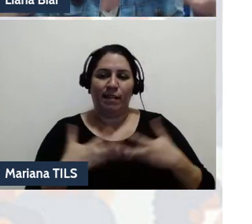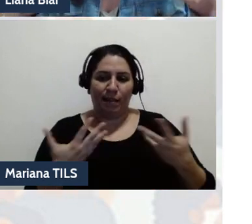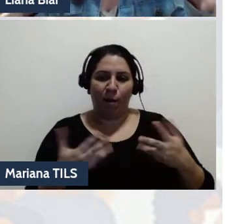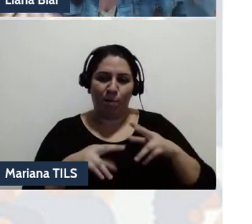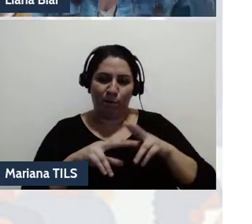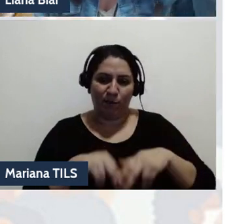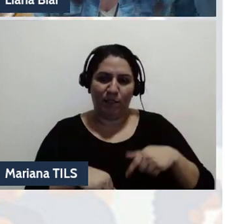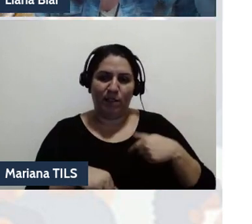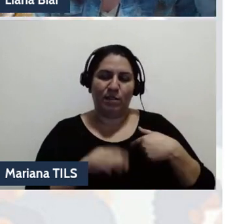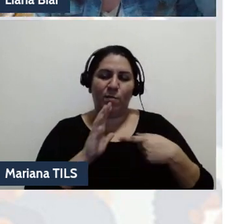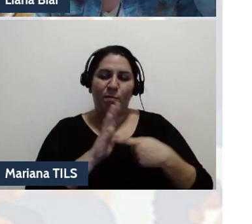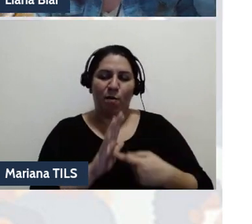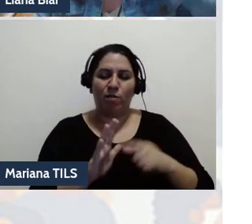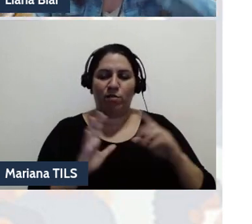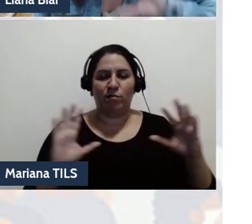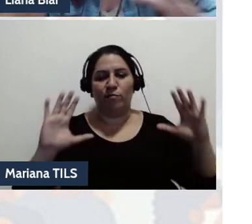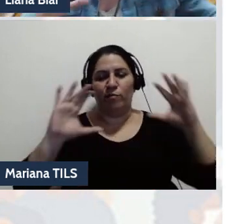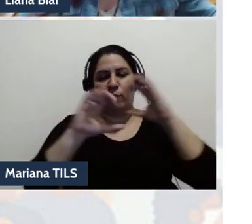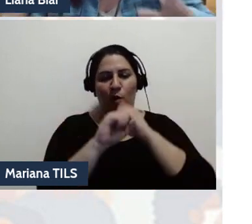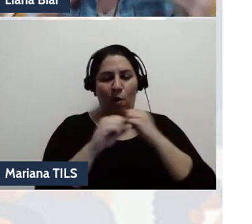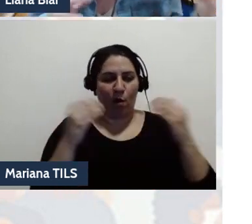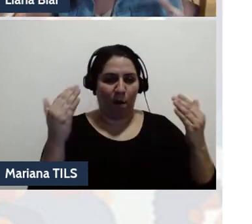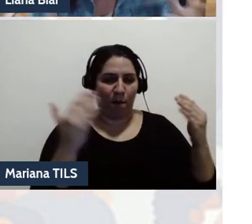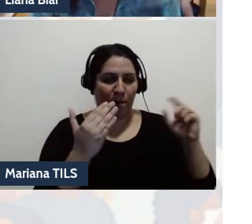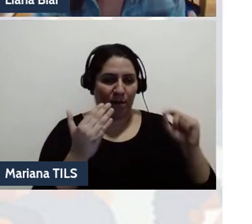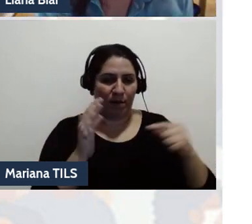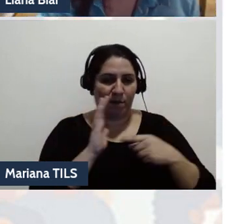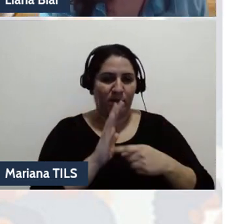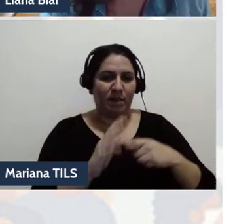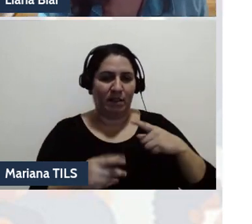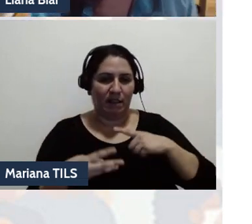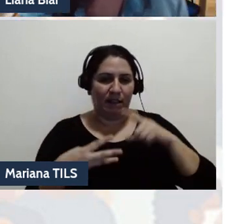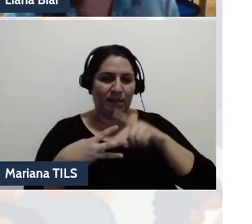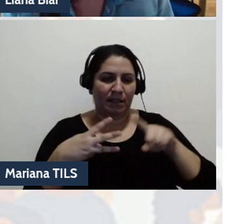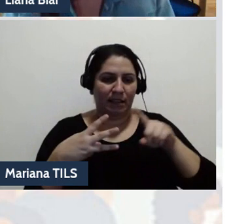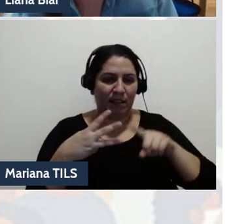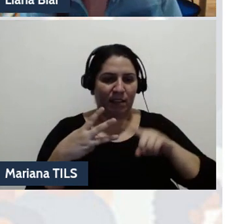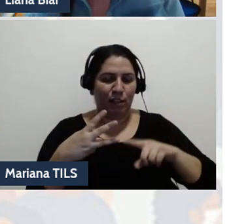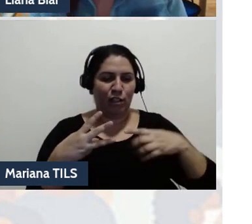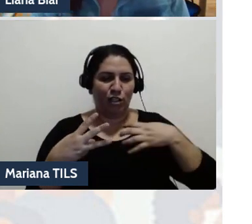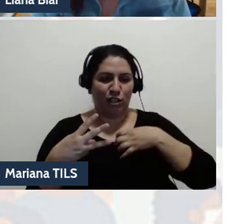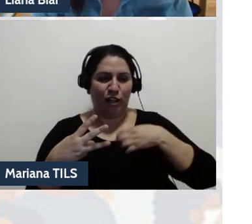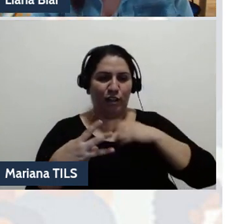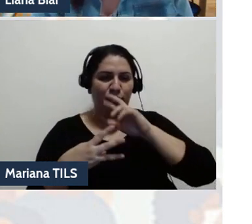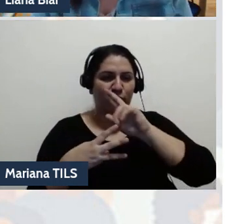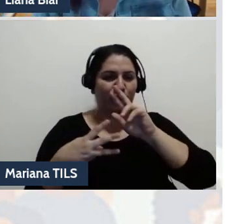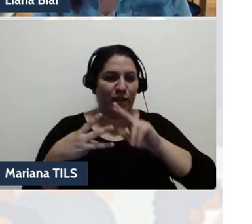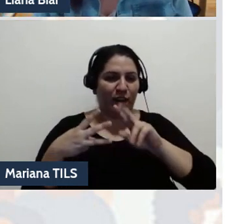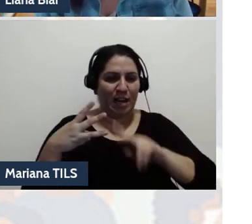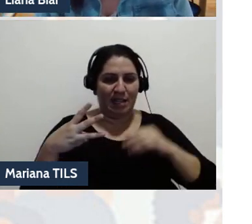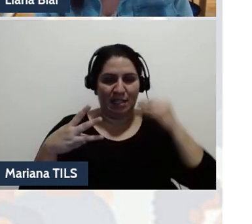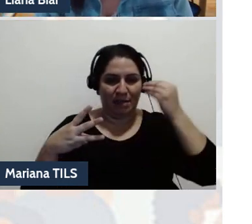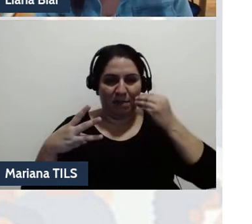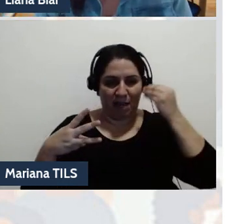Essa amostra, né, de narrativas aponta para 3 ordens, 3 formas de fazer sentido da pandemia,